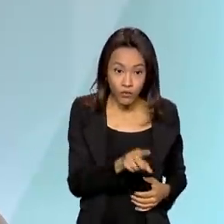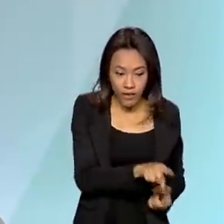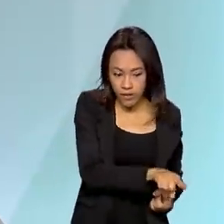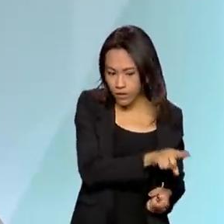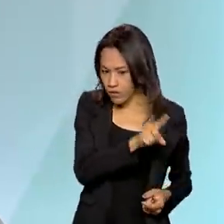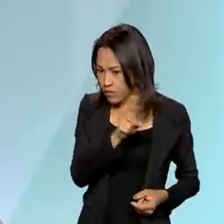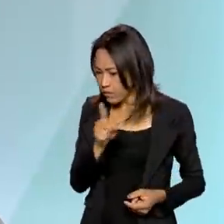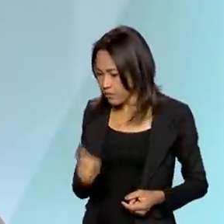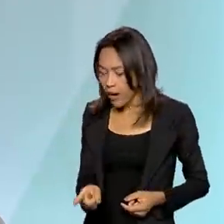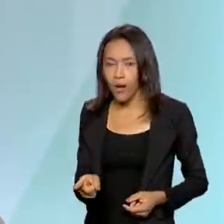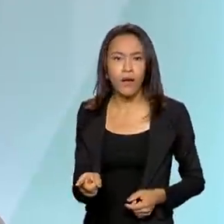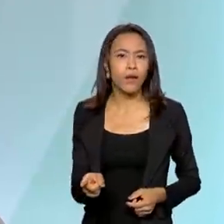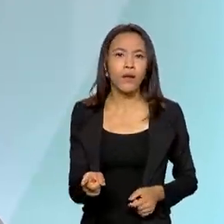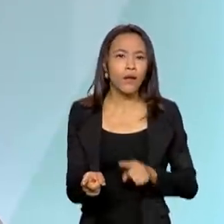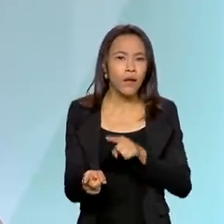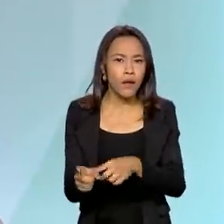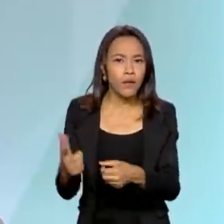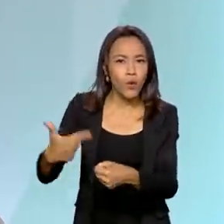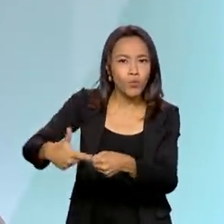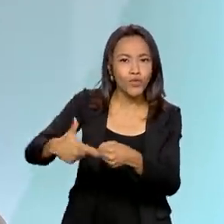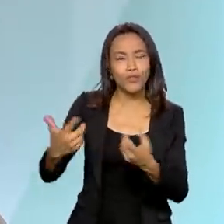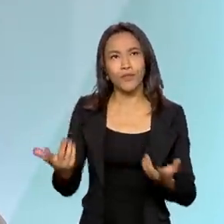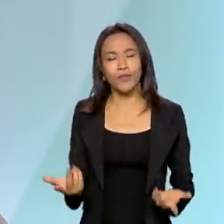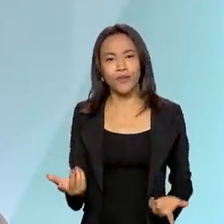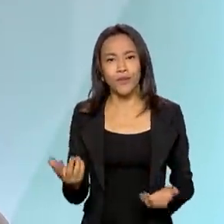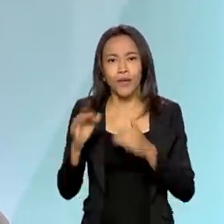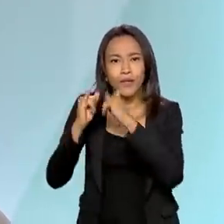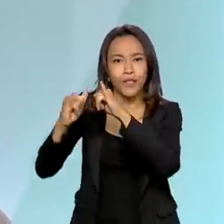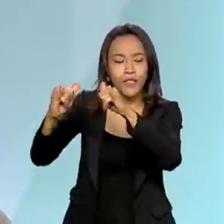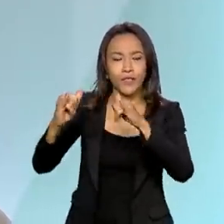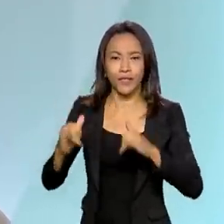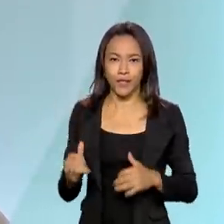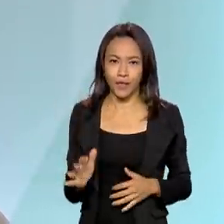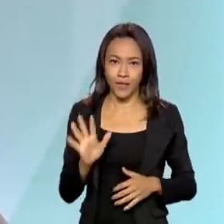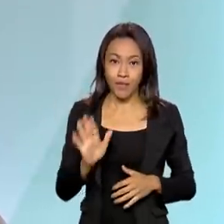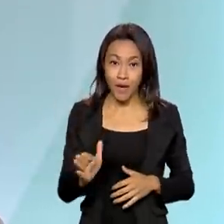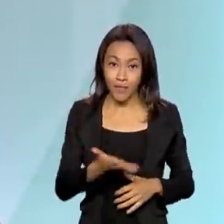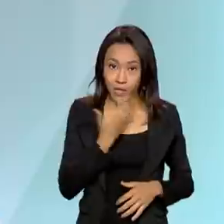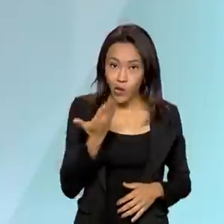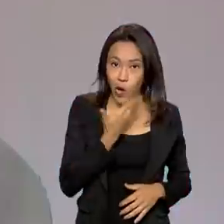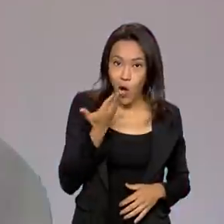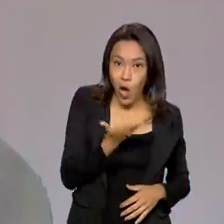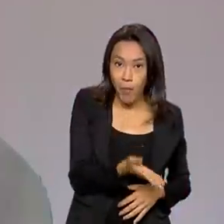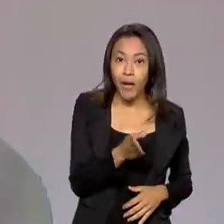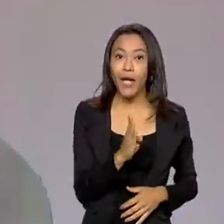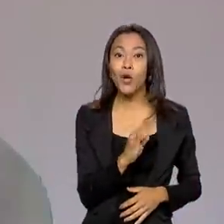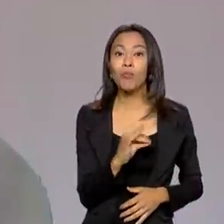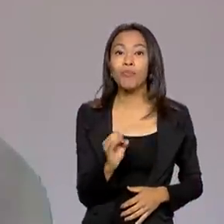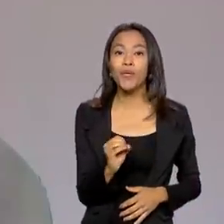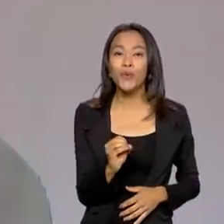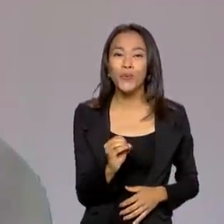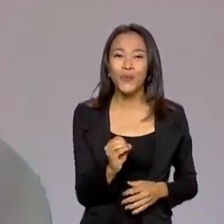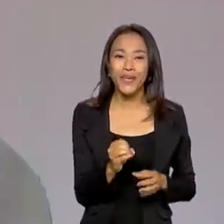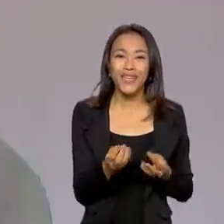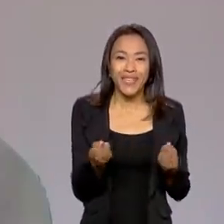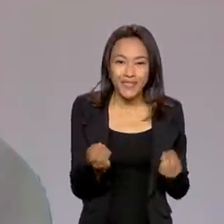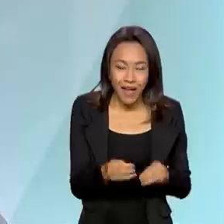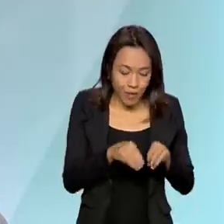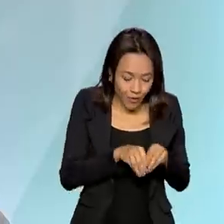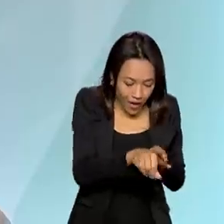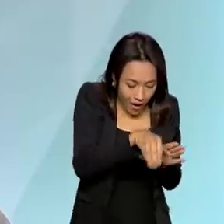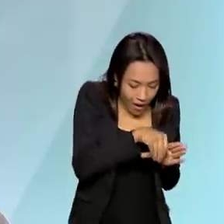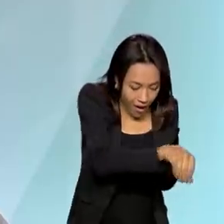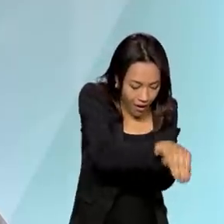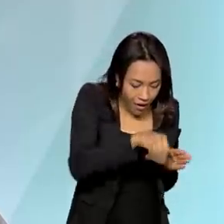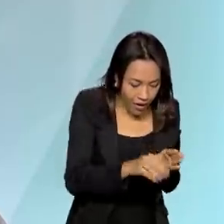esse resíduo, ele se transforma em combustível ou energia, mas o subproduto dele é o biofertilizante. Importantíssimo,